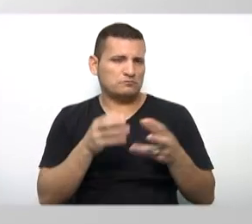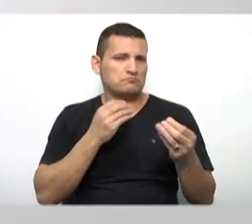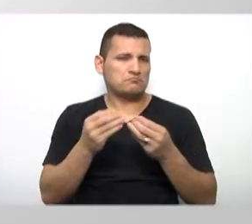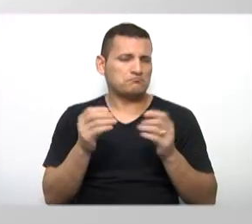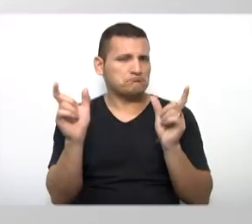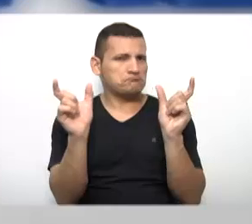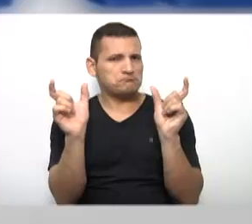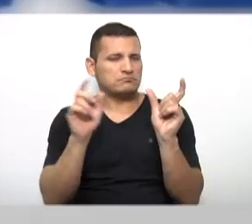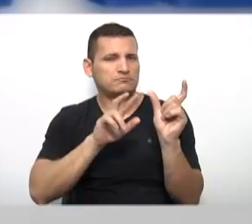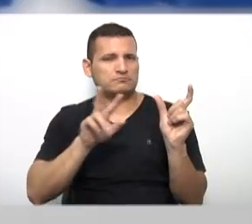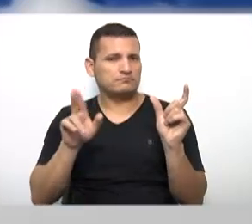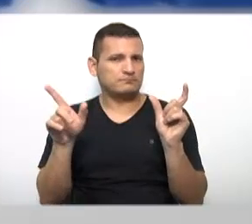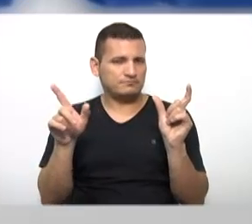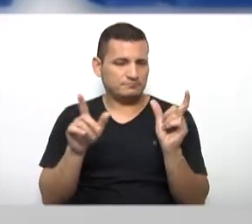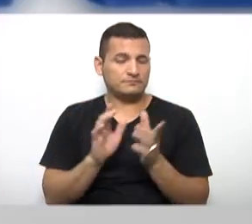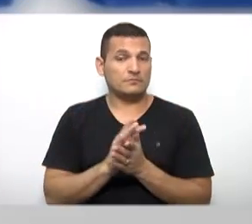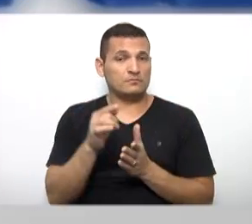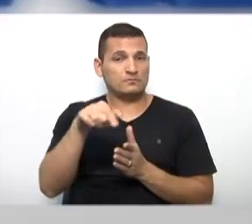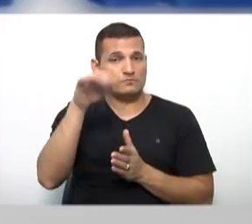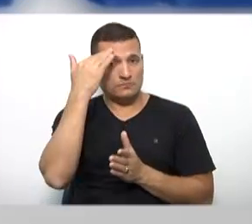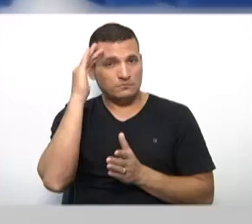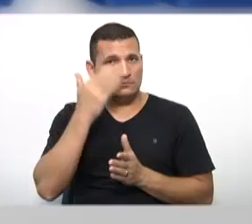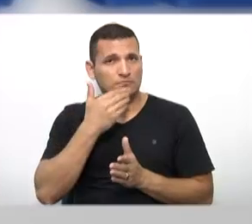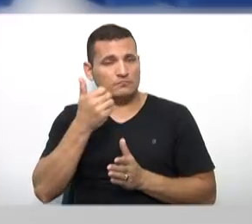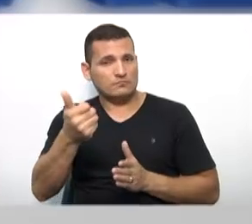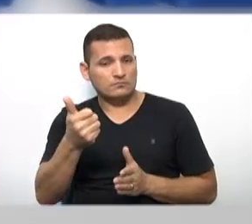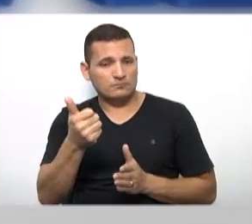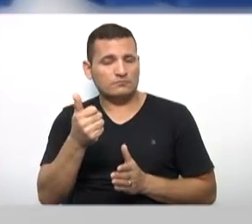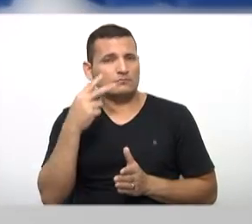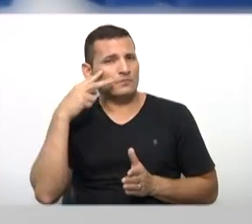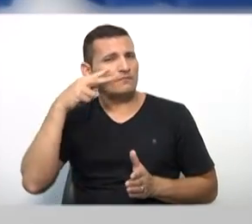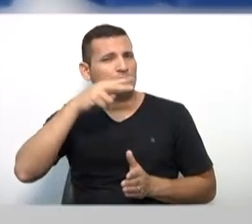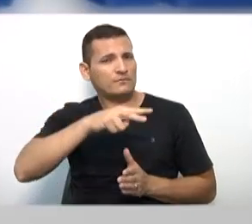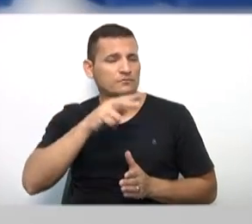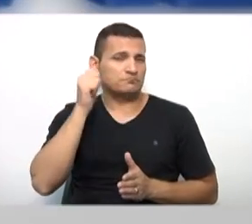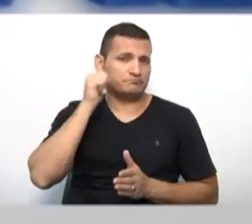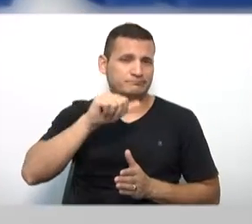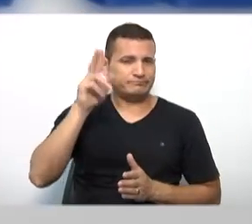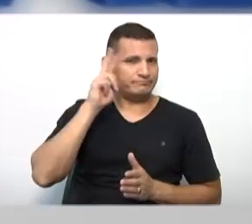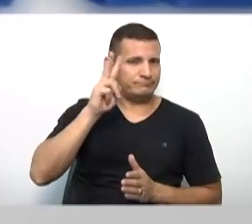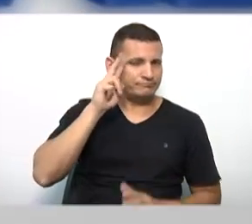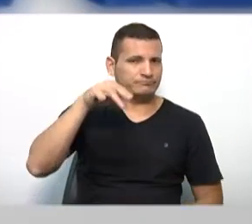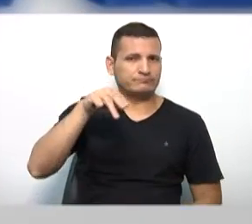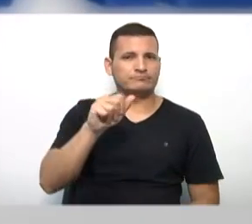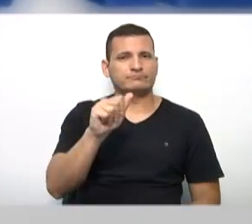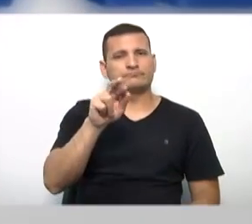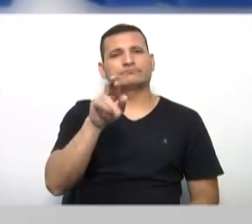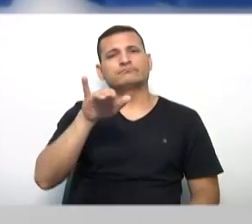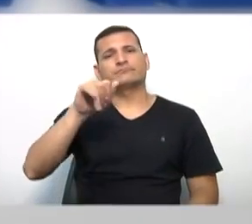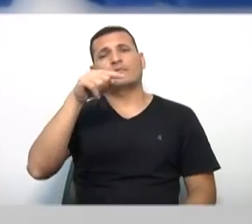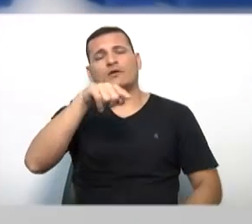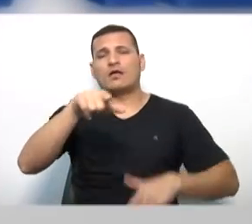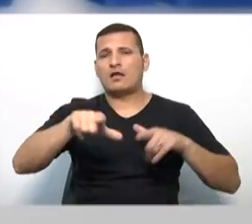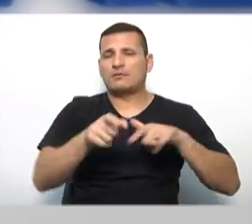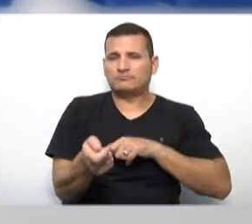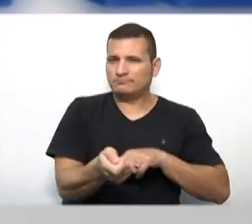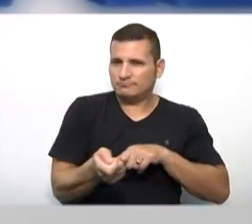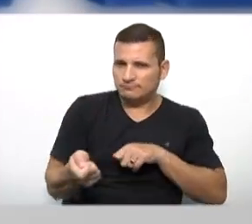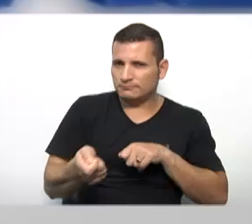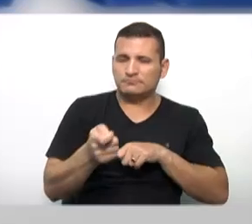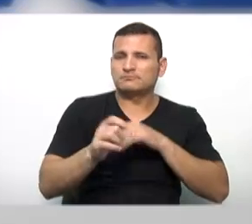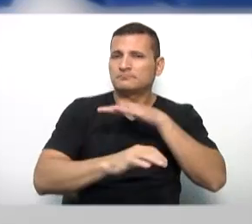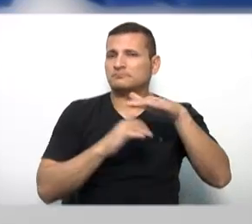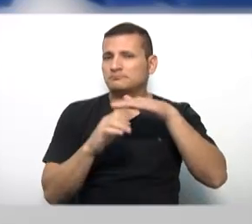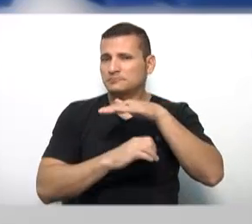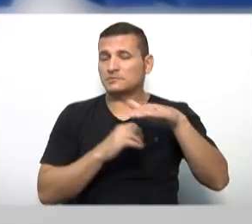duas ações. Para você entender melhor, acompanhe a história da Maria. Ela é zeladora em uma empresa grande e sonha com